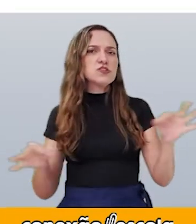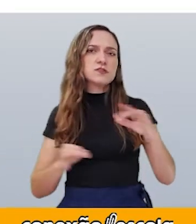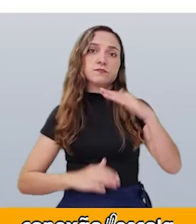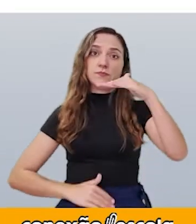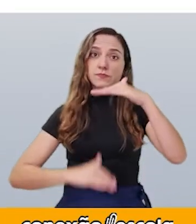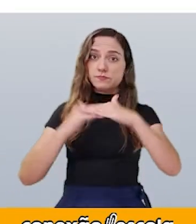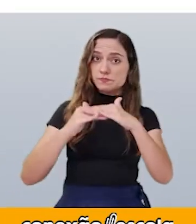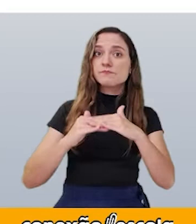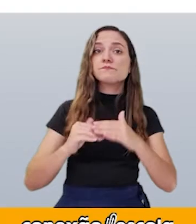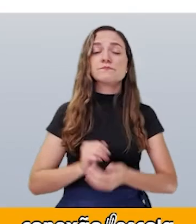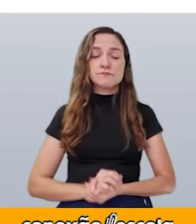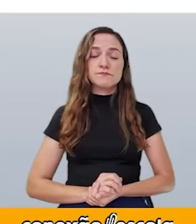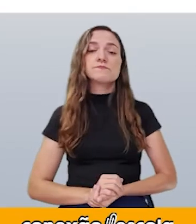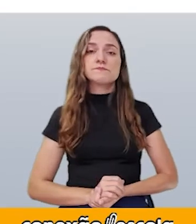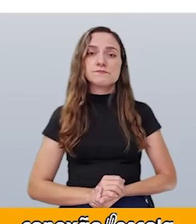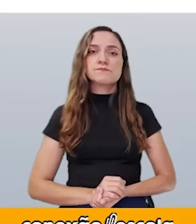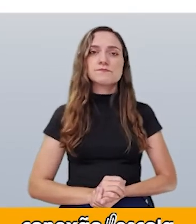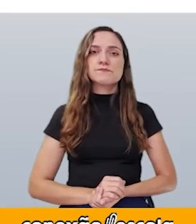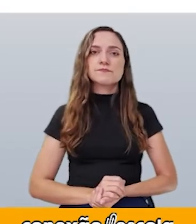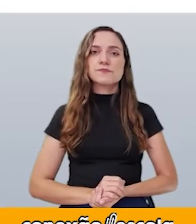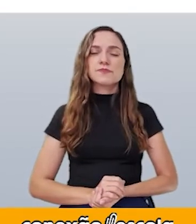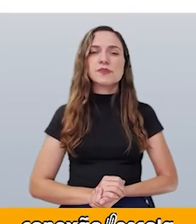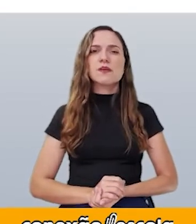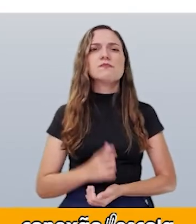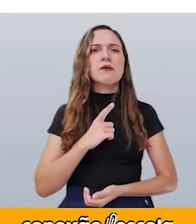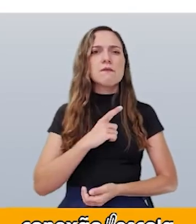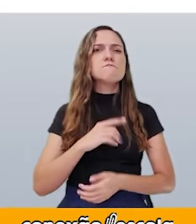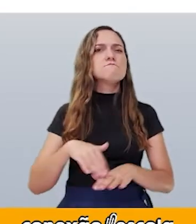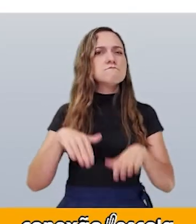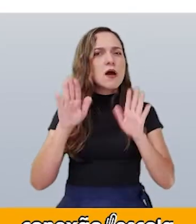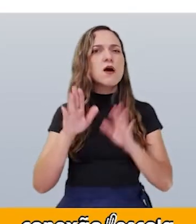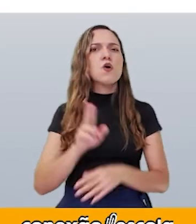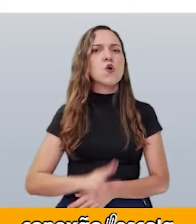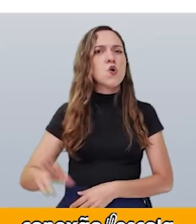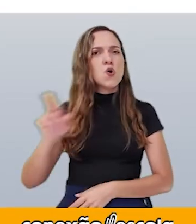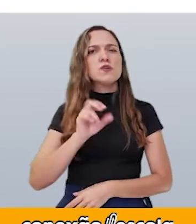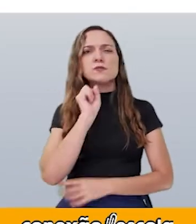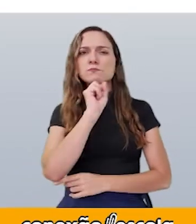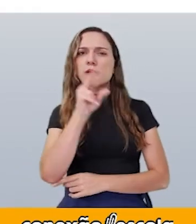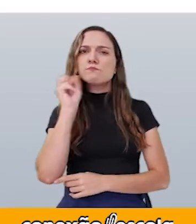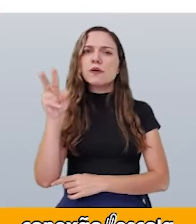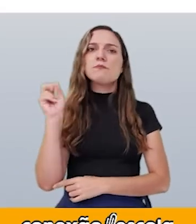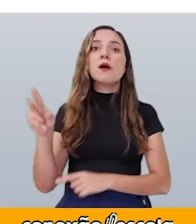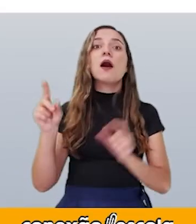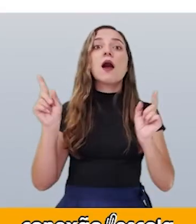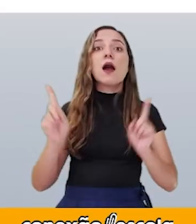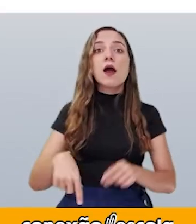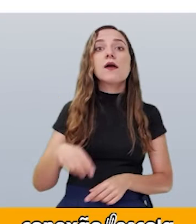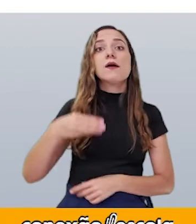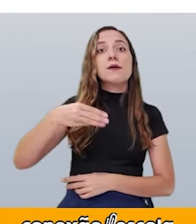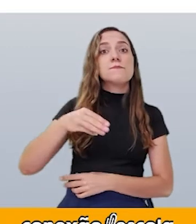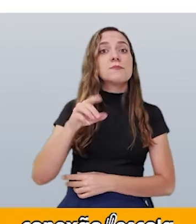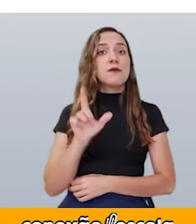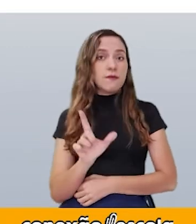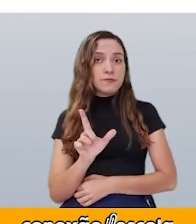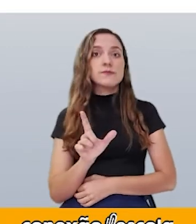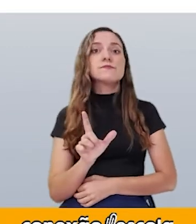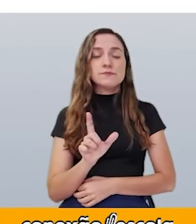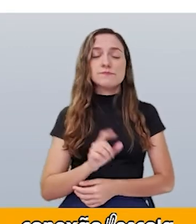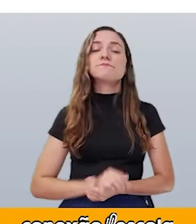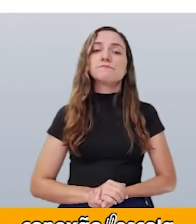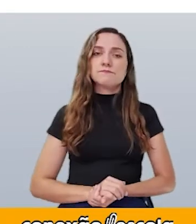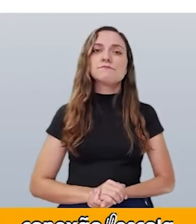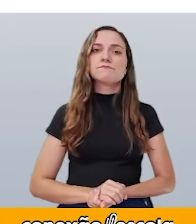a capacidade. Uma medida bastante comum é um mililitro, a